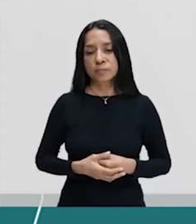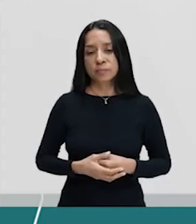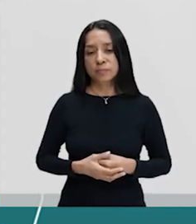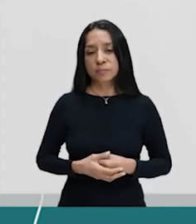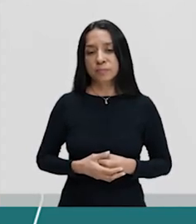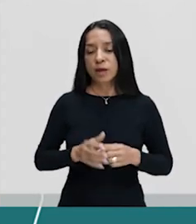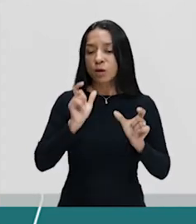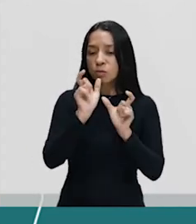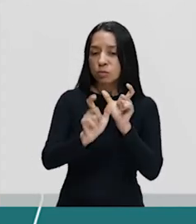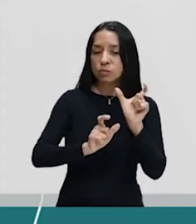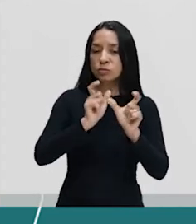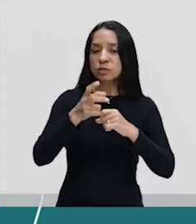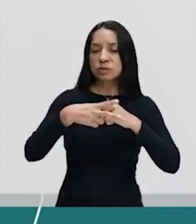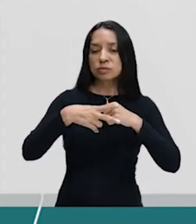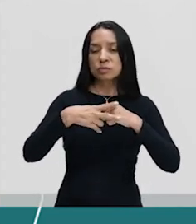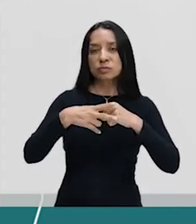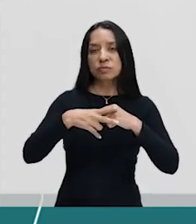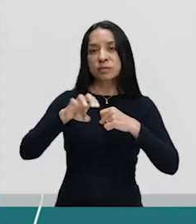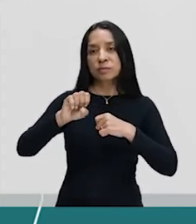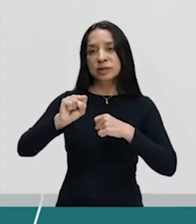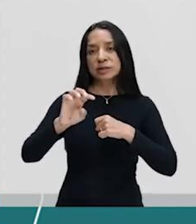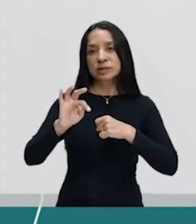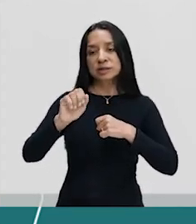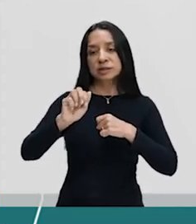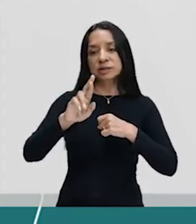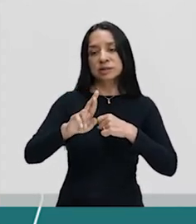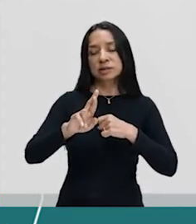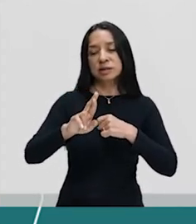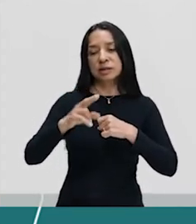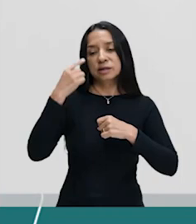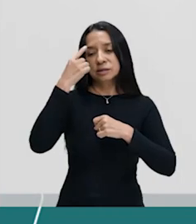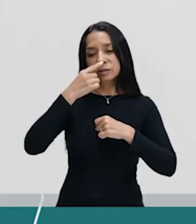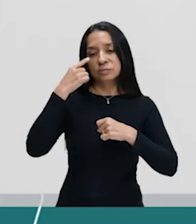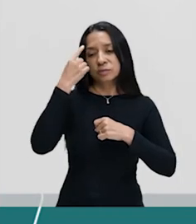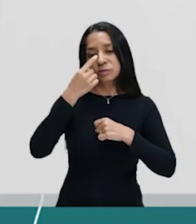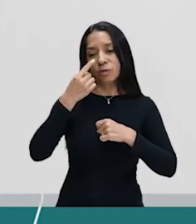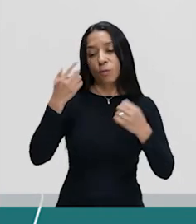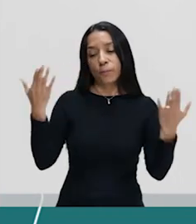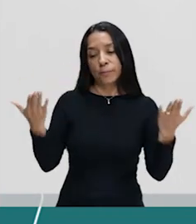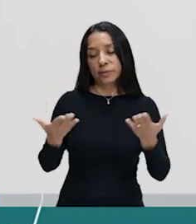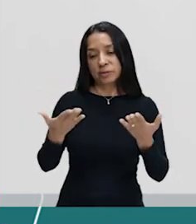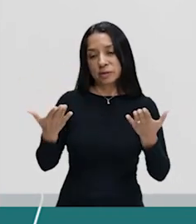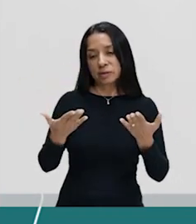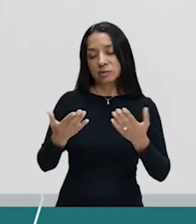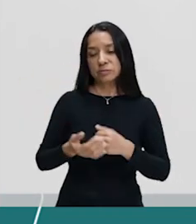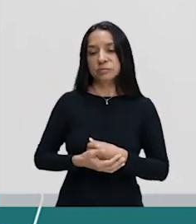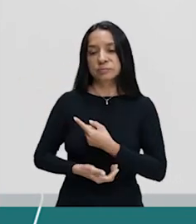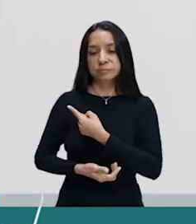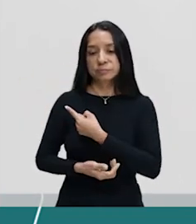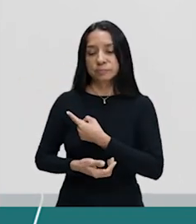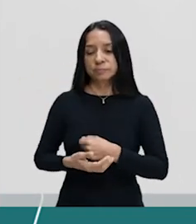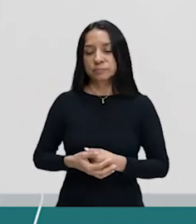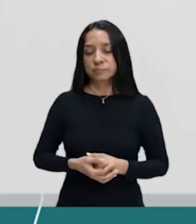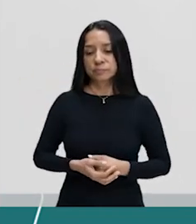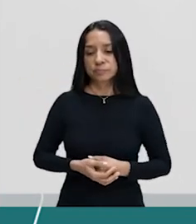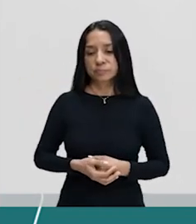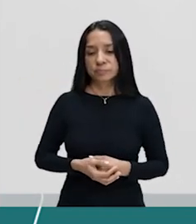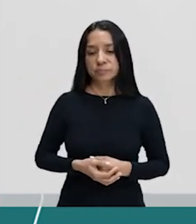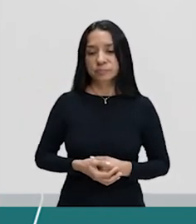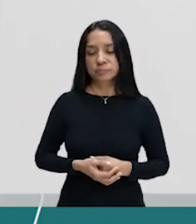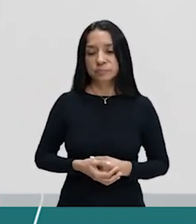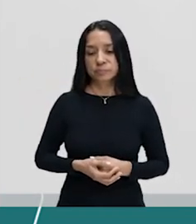espanhol, no indicativo, presente, como é que fica? Yo estoy, tú estás, él